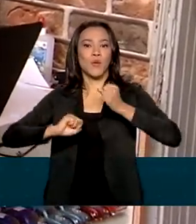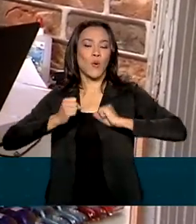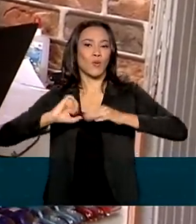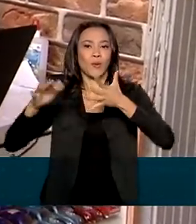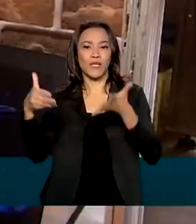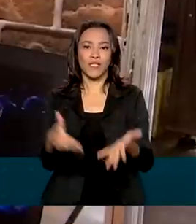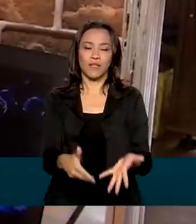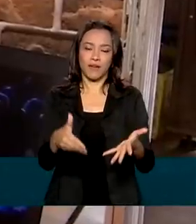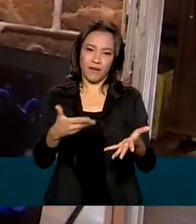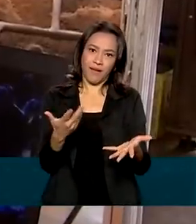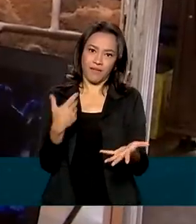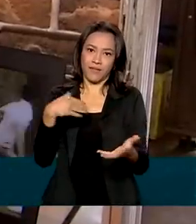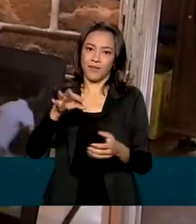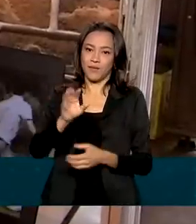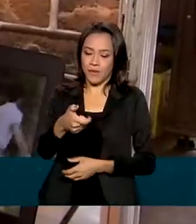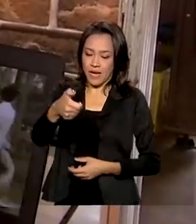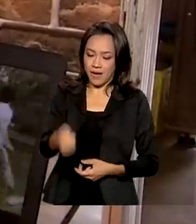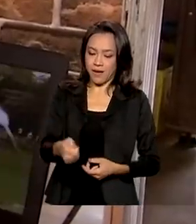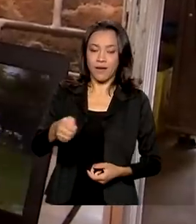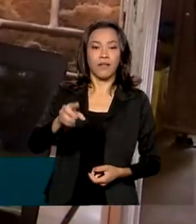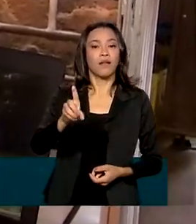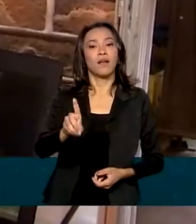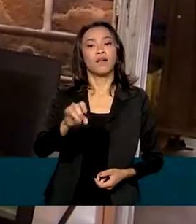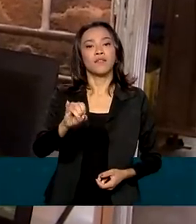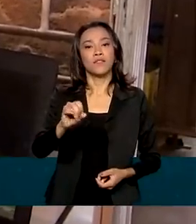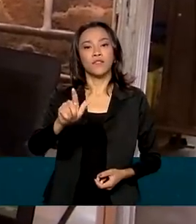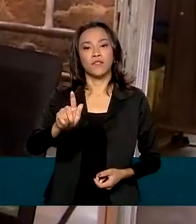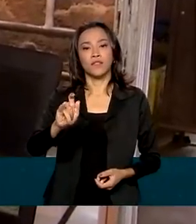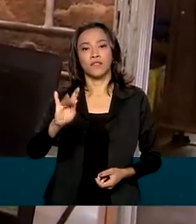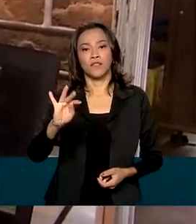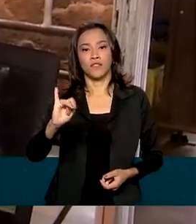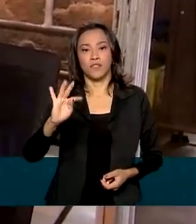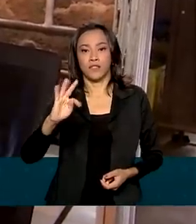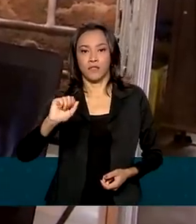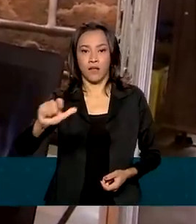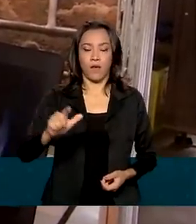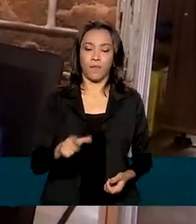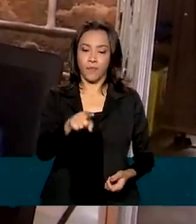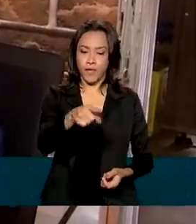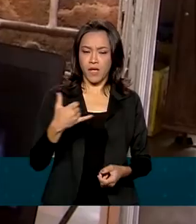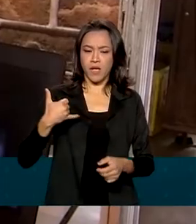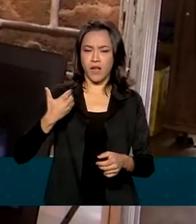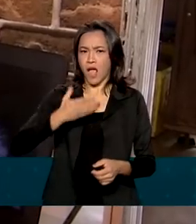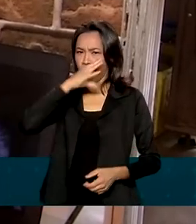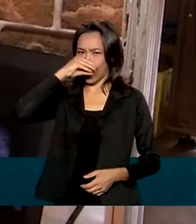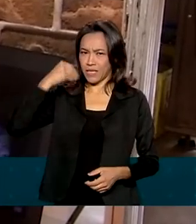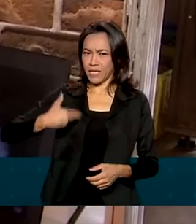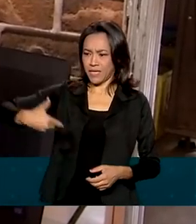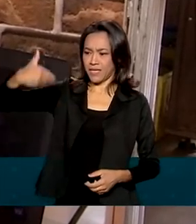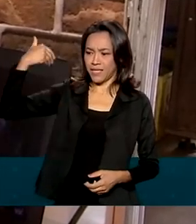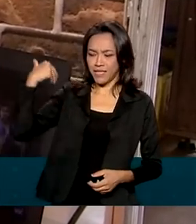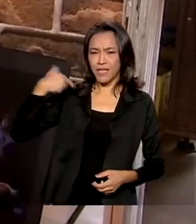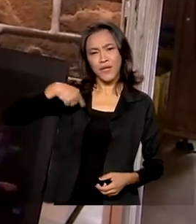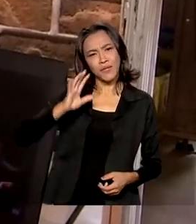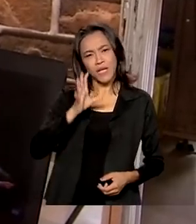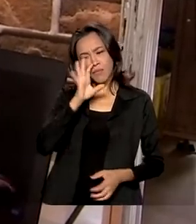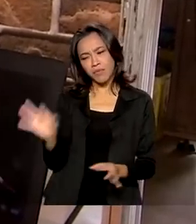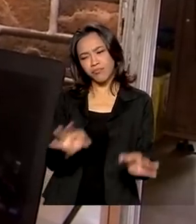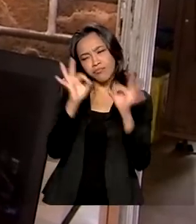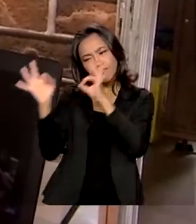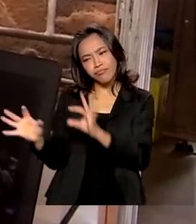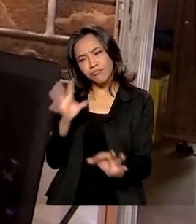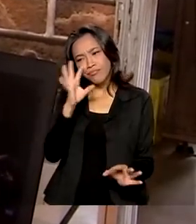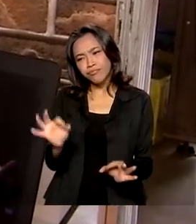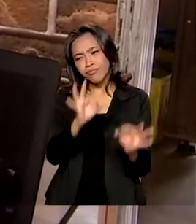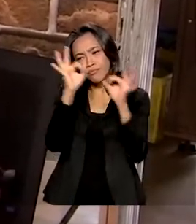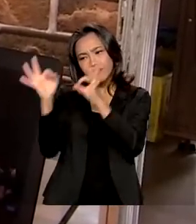sinal digital da emissora me lembro de acompanhar outubro no alto-falante amo tempo até quando é mais adolescente eu sempre acompanha uma programação